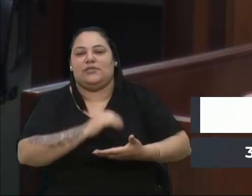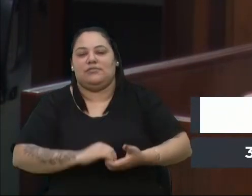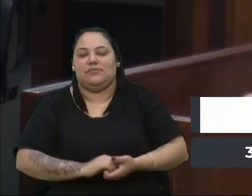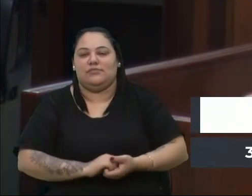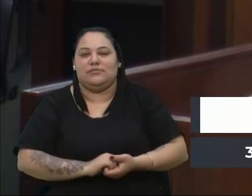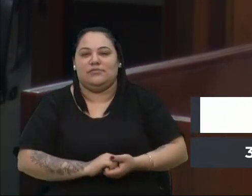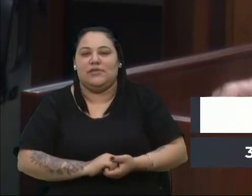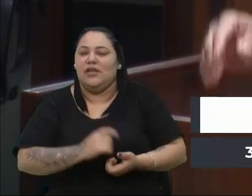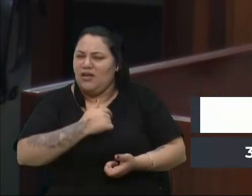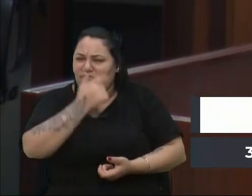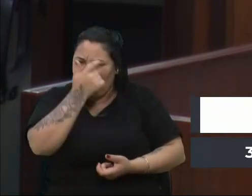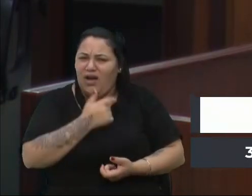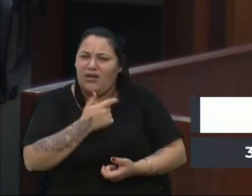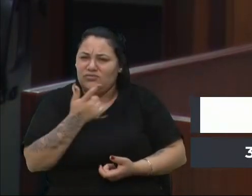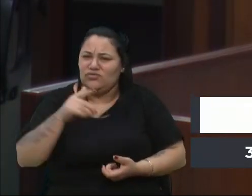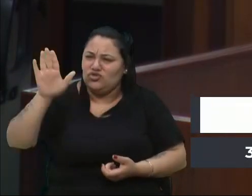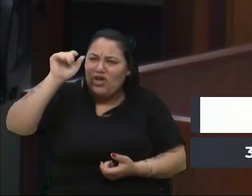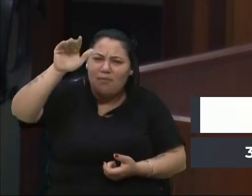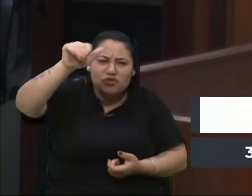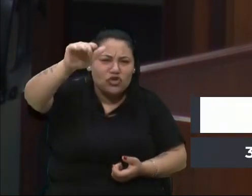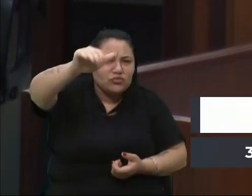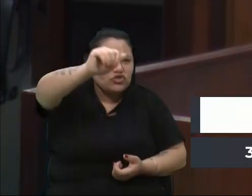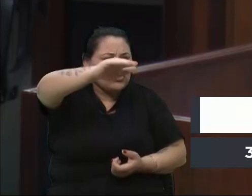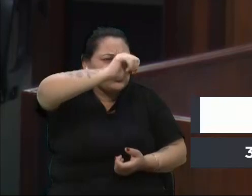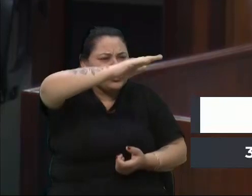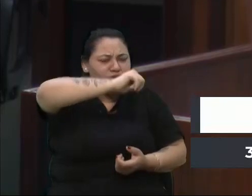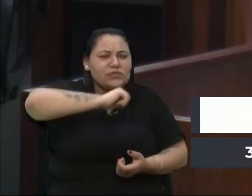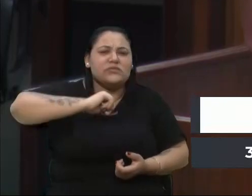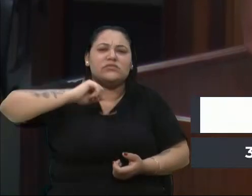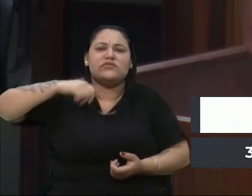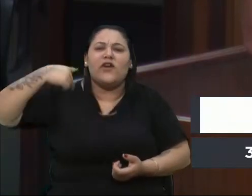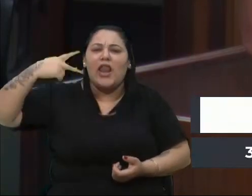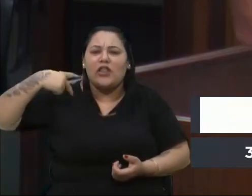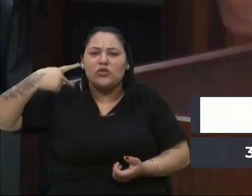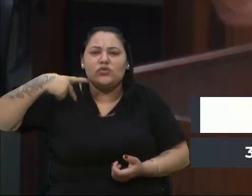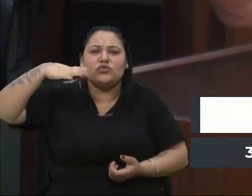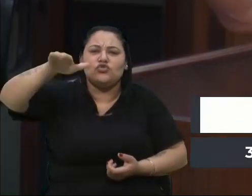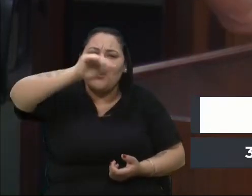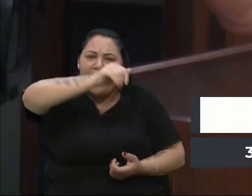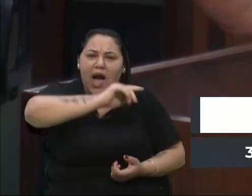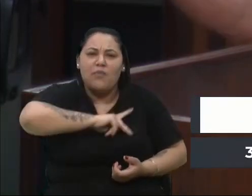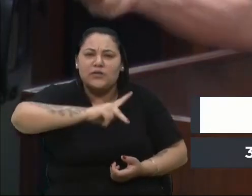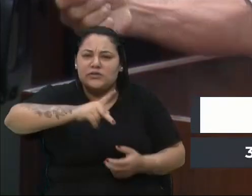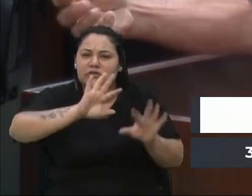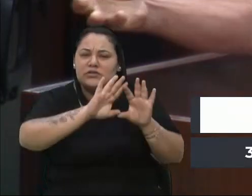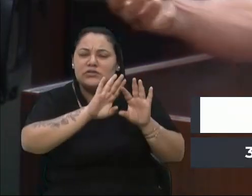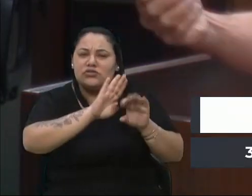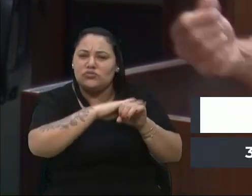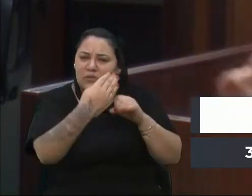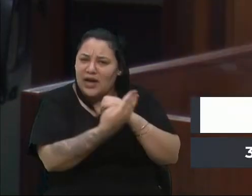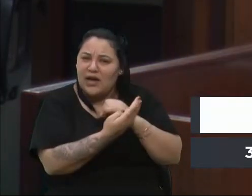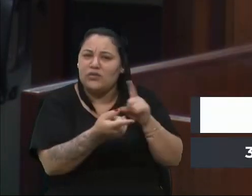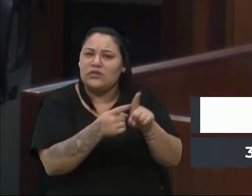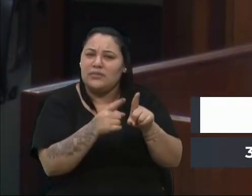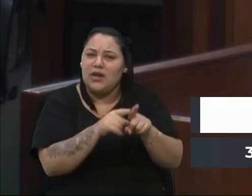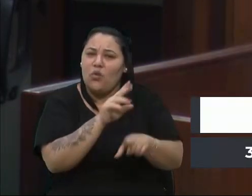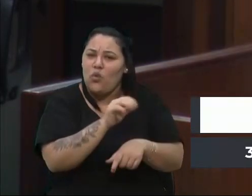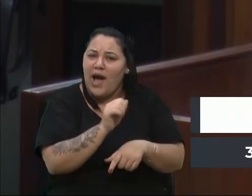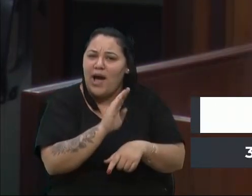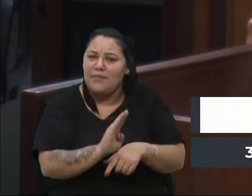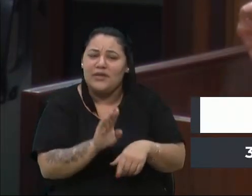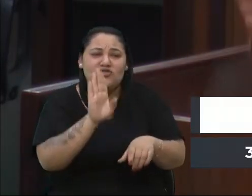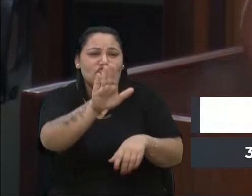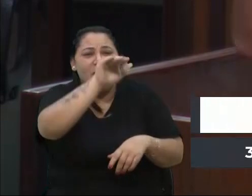Caxias. Eu acho que chamar os vereadores, chamar os presidentes de bairro, chamar a